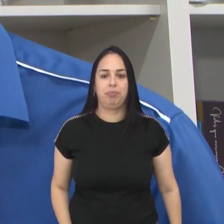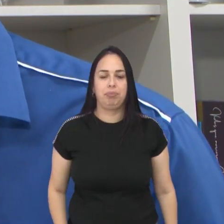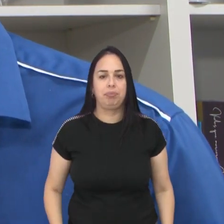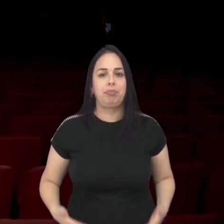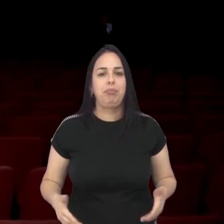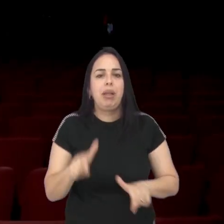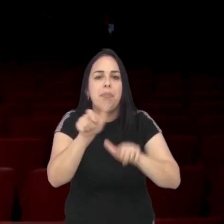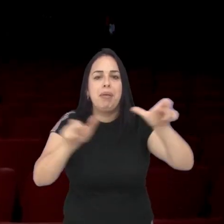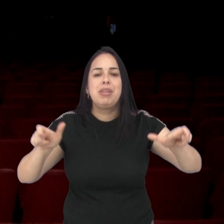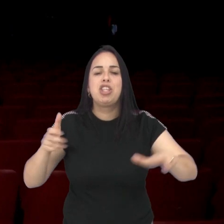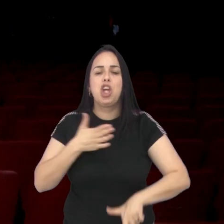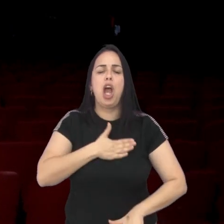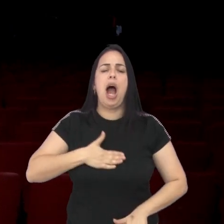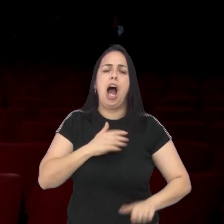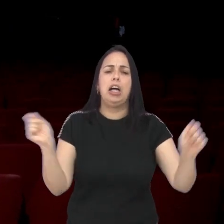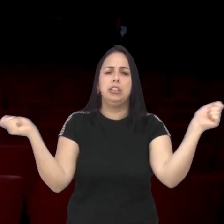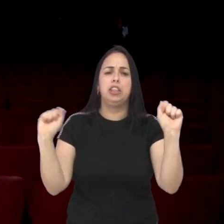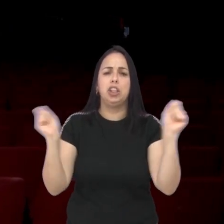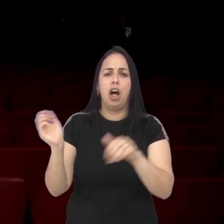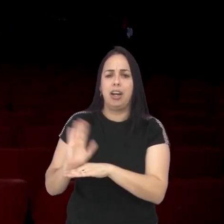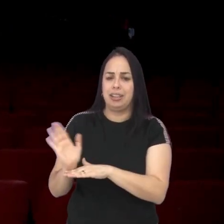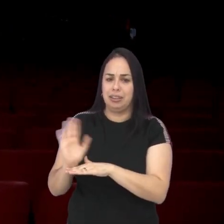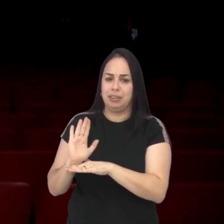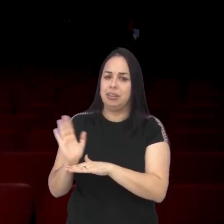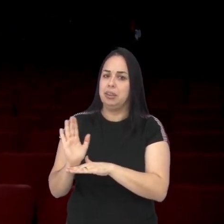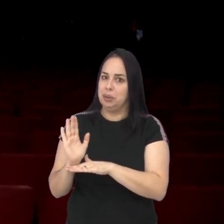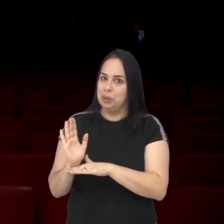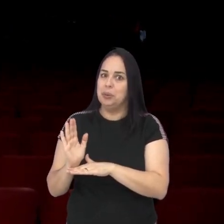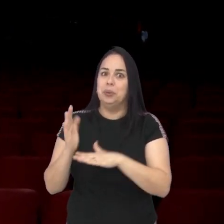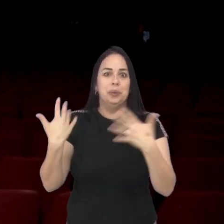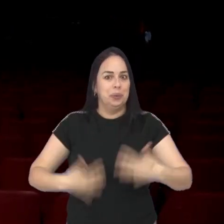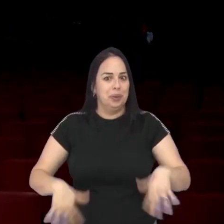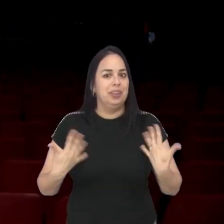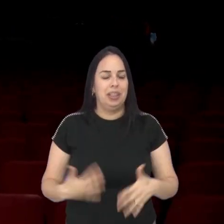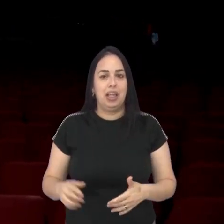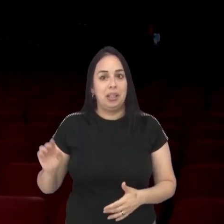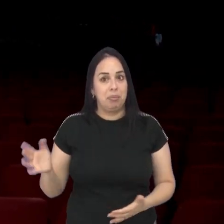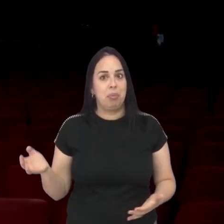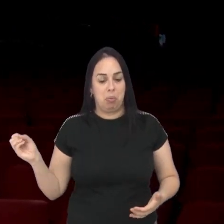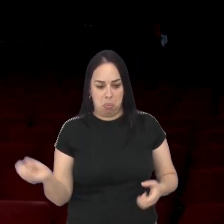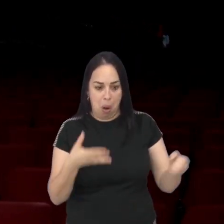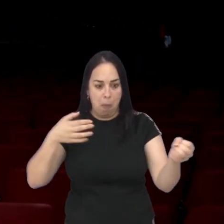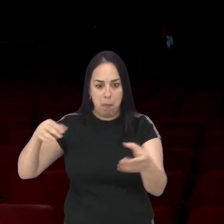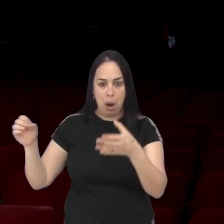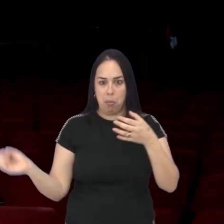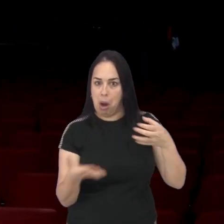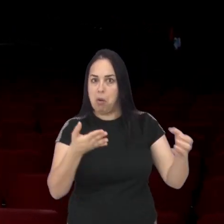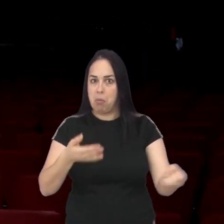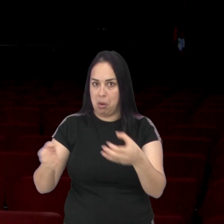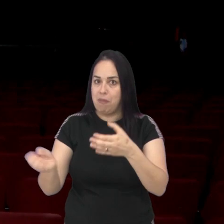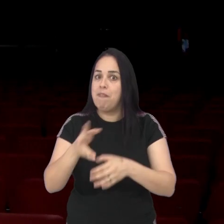nossa cidade. Para os amantes do cinema, considerado a sétima arte, muitas